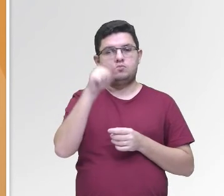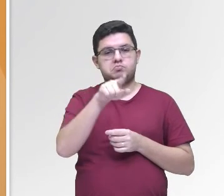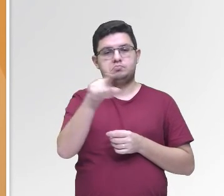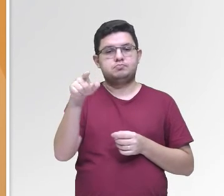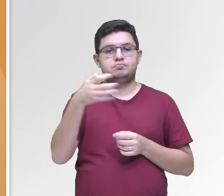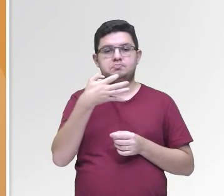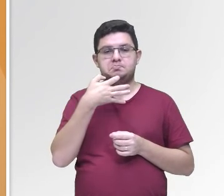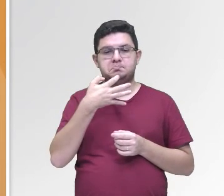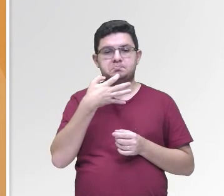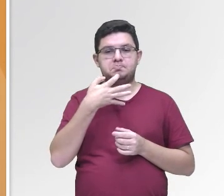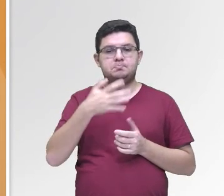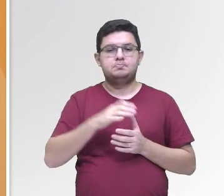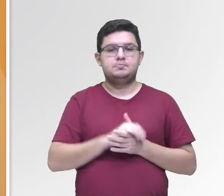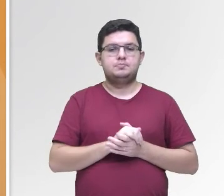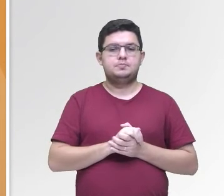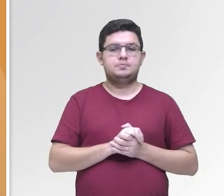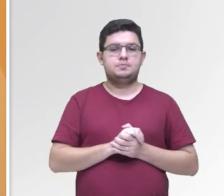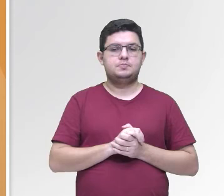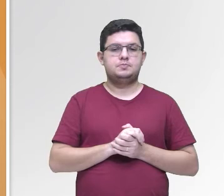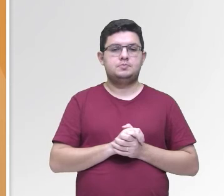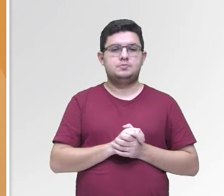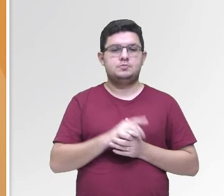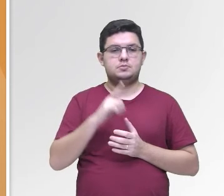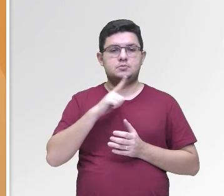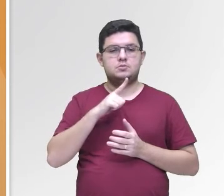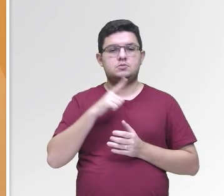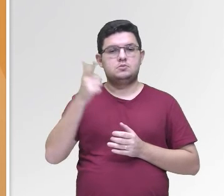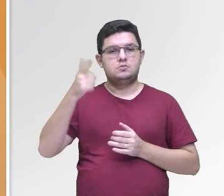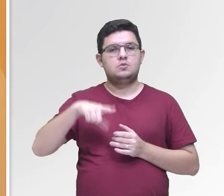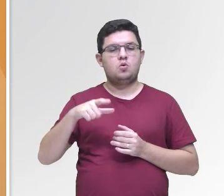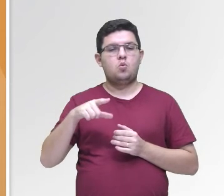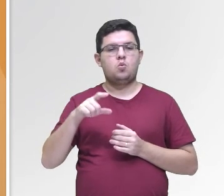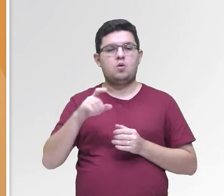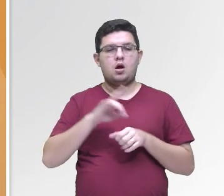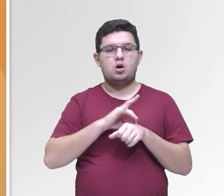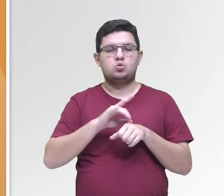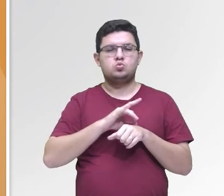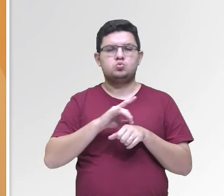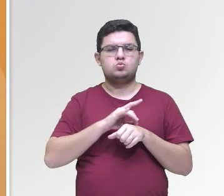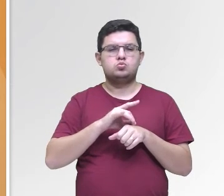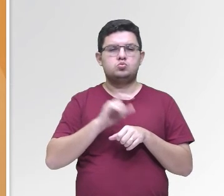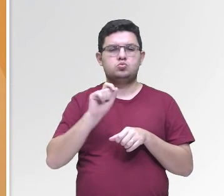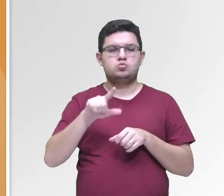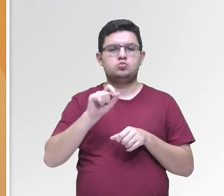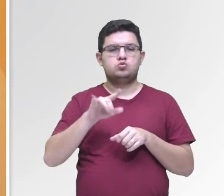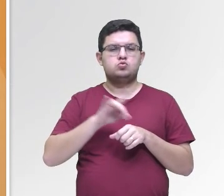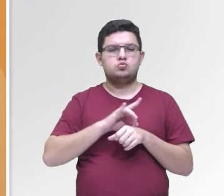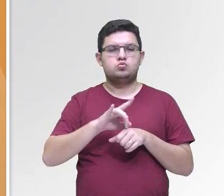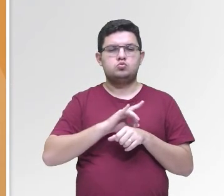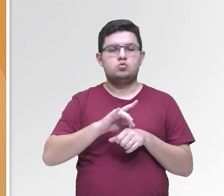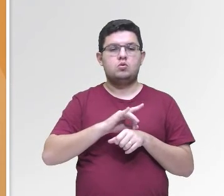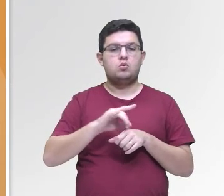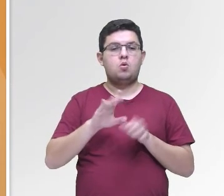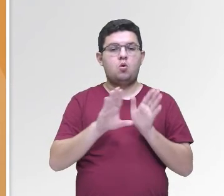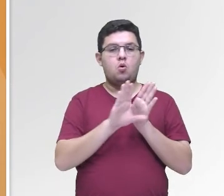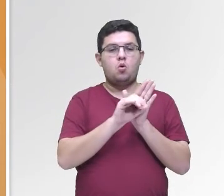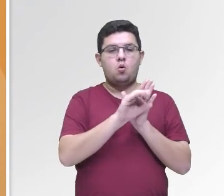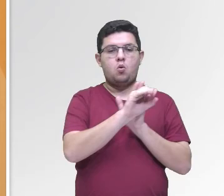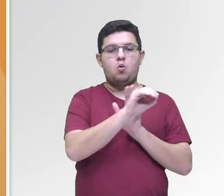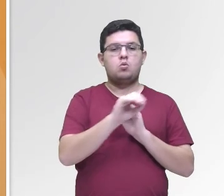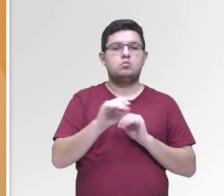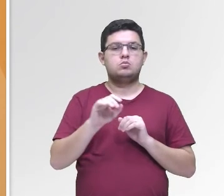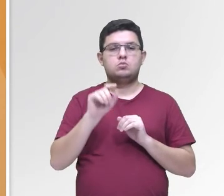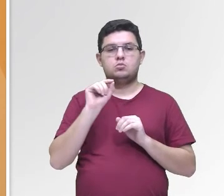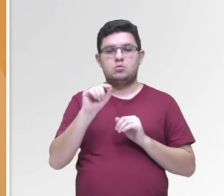Então, voltando aqui para o tom mais escuro, o Google, tá? Nos Estados Unidos, o índice de força, né, maior